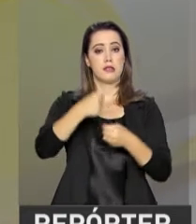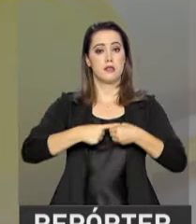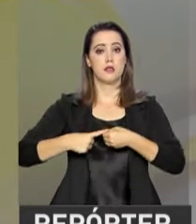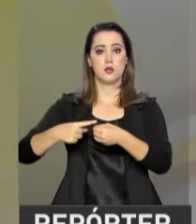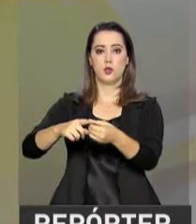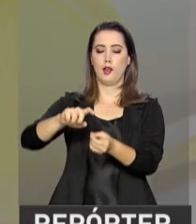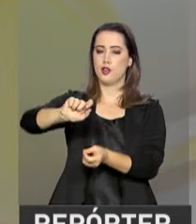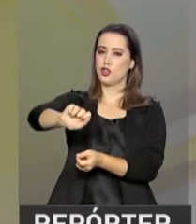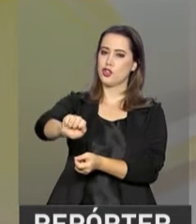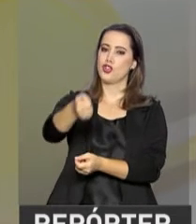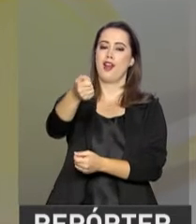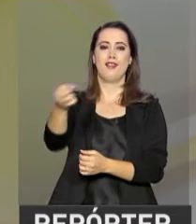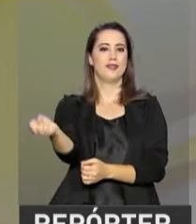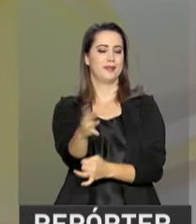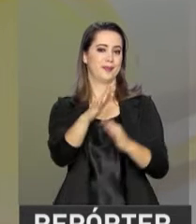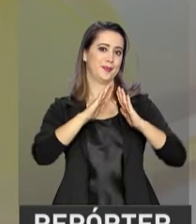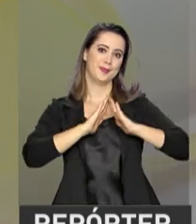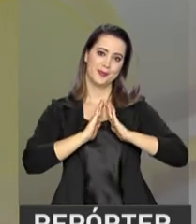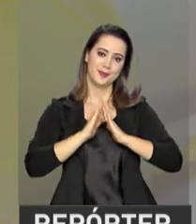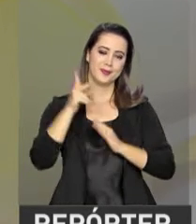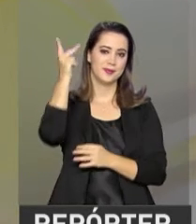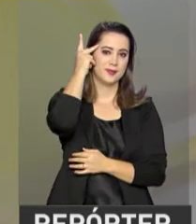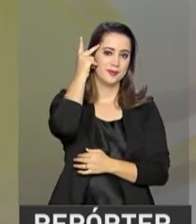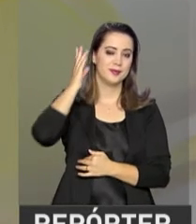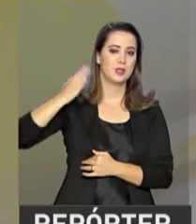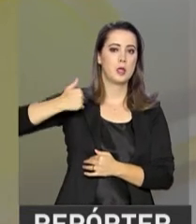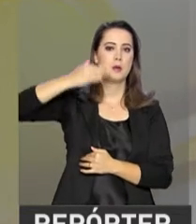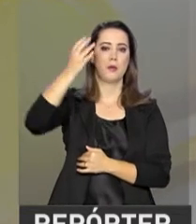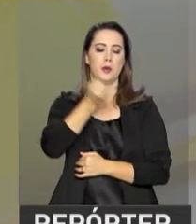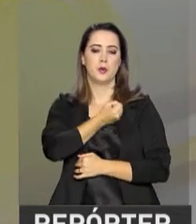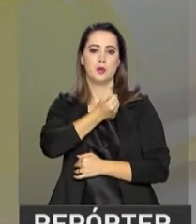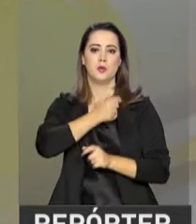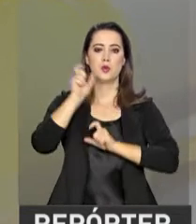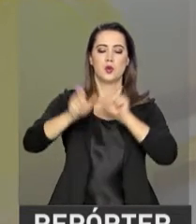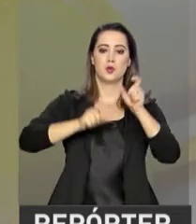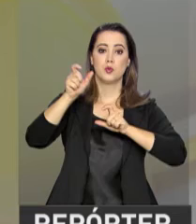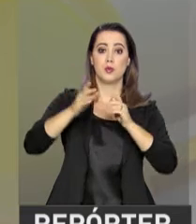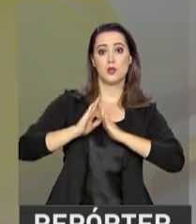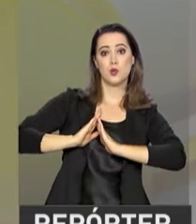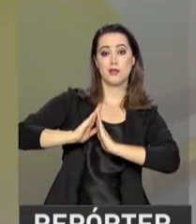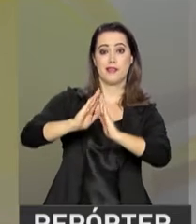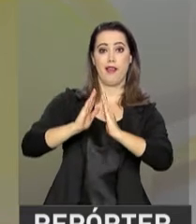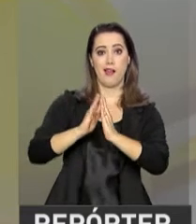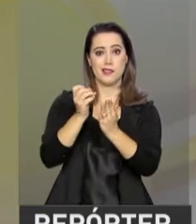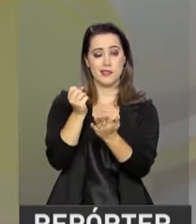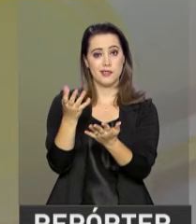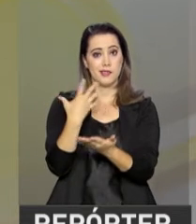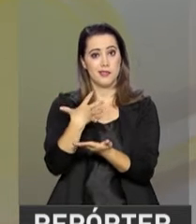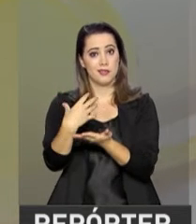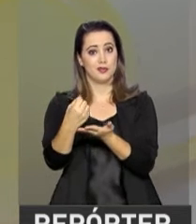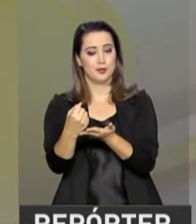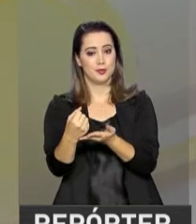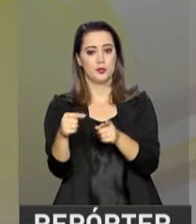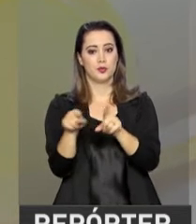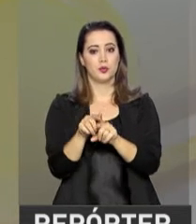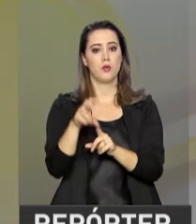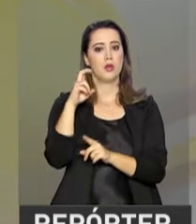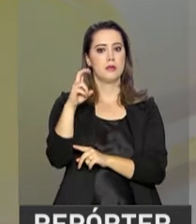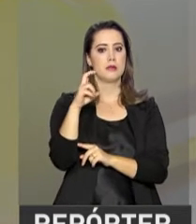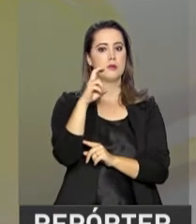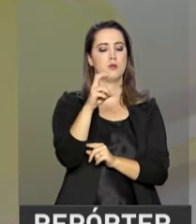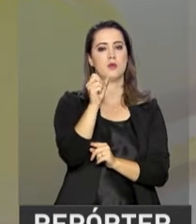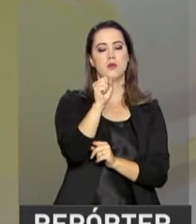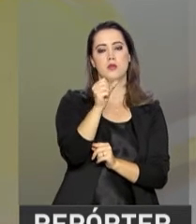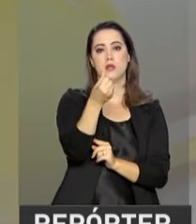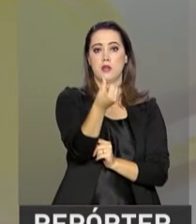receber as chaves da casa nova são paulo é o estado com maior número de moradias entregues com 5586